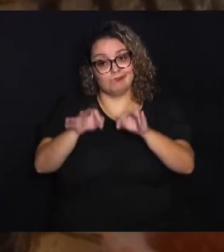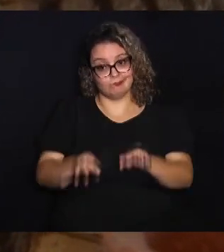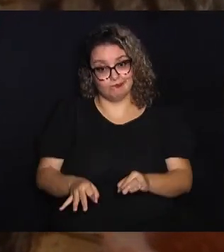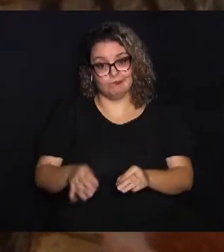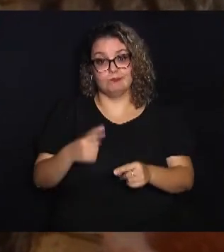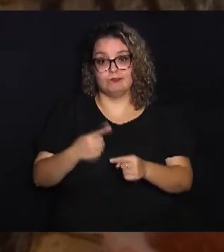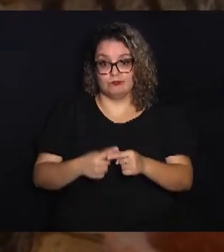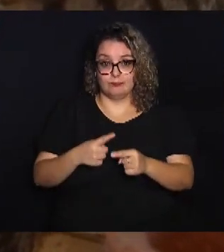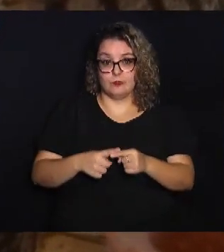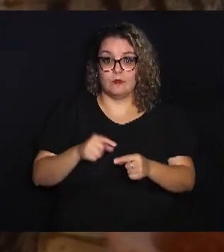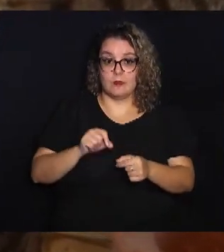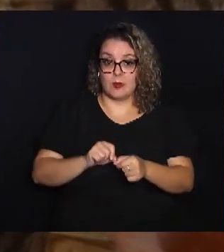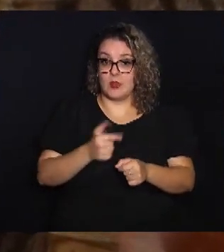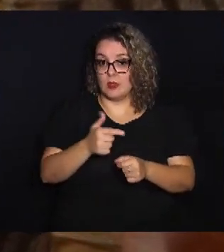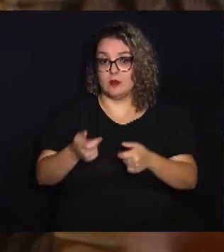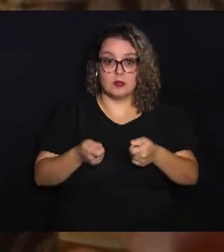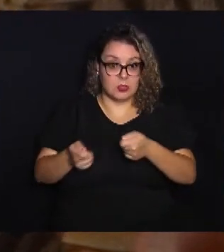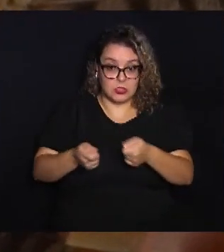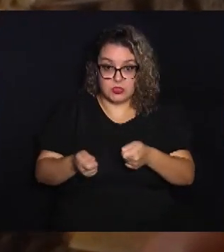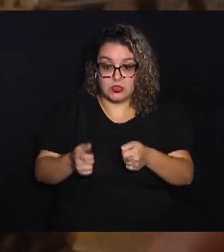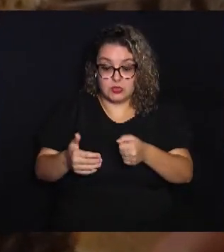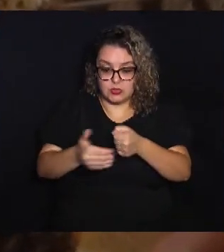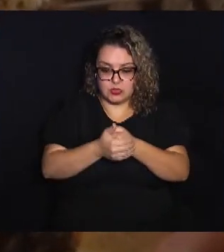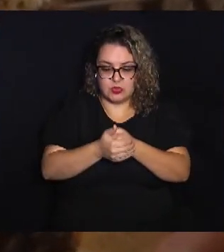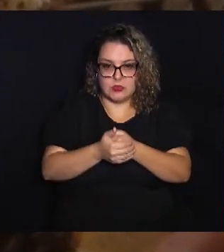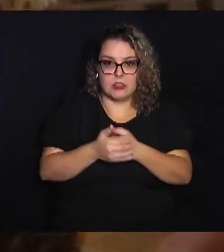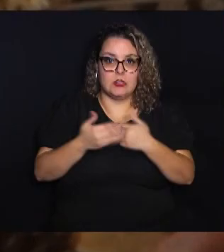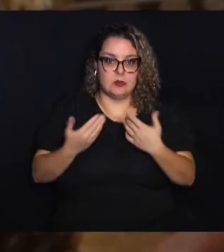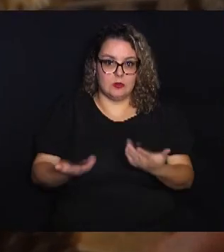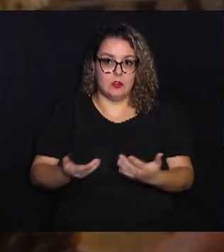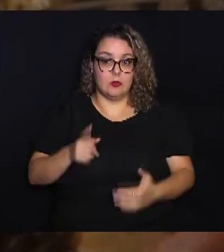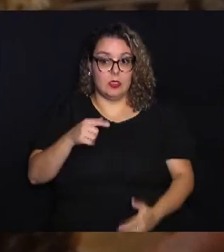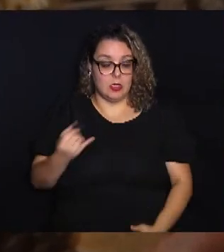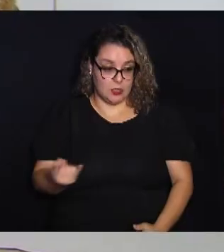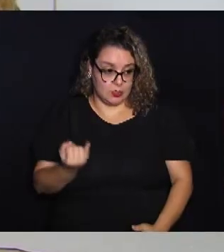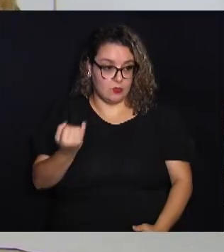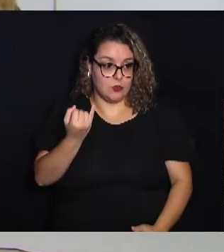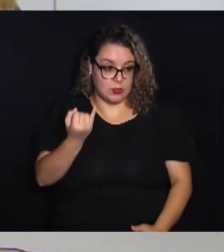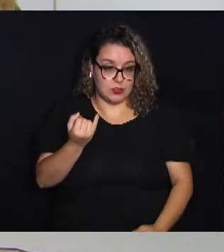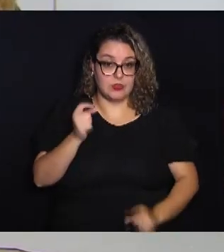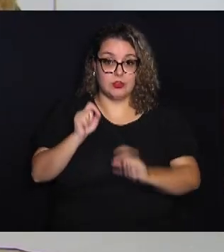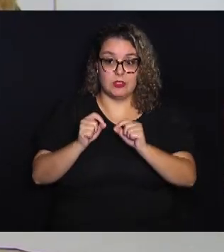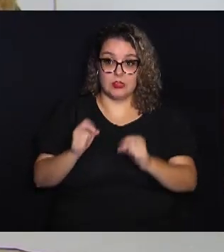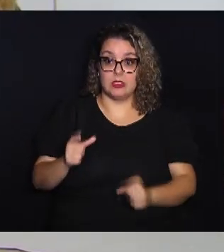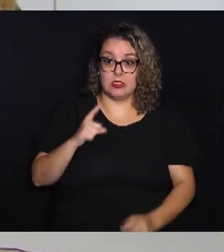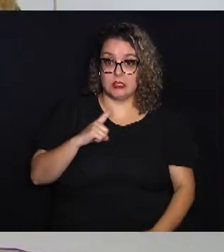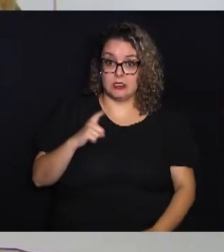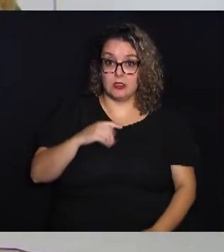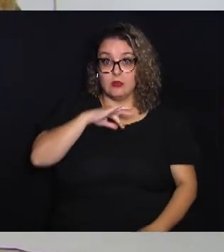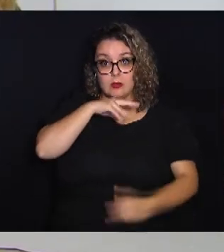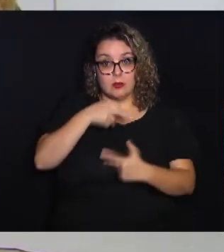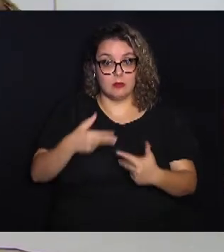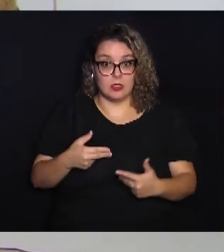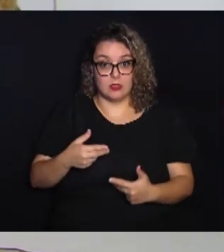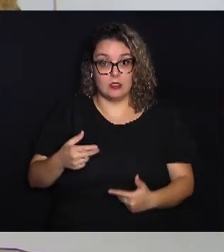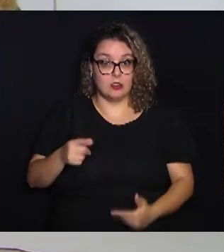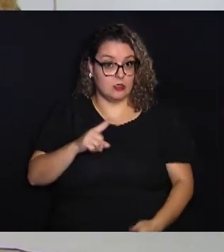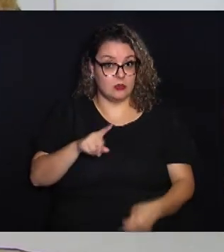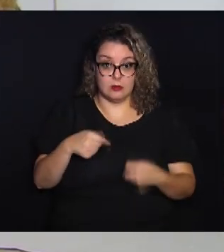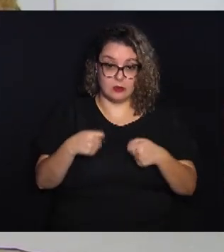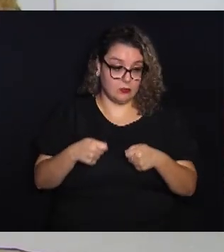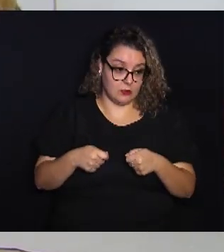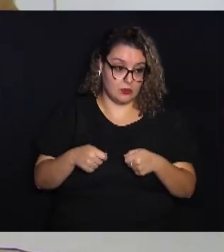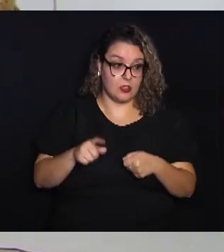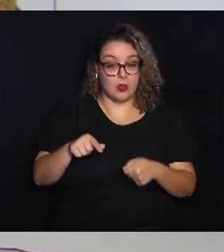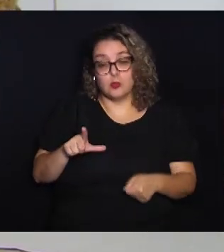difícil, justamente porque é feito sem controle e escondido. É super importante, né, que quem quer ter um animal, eu falo,